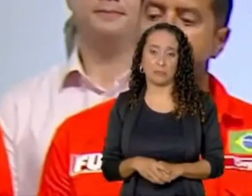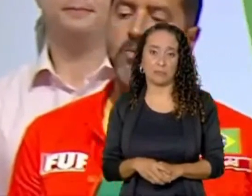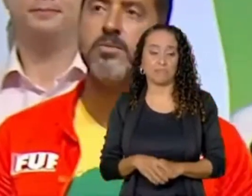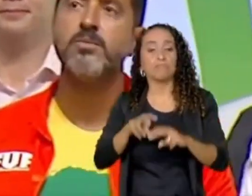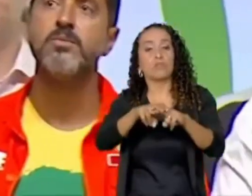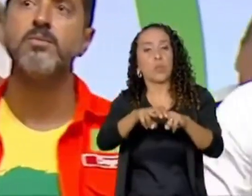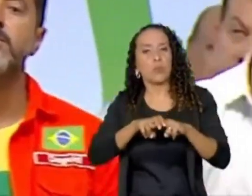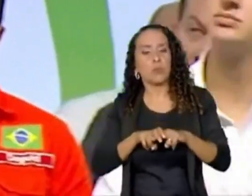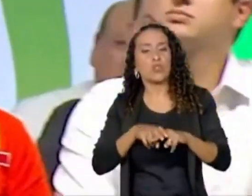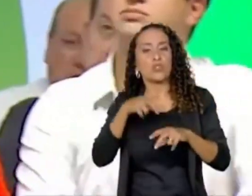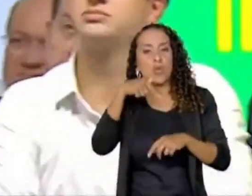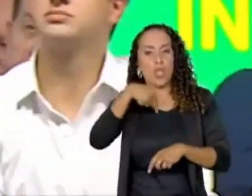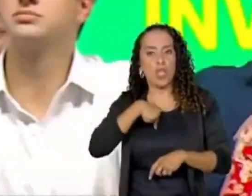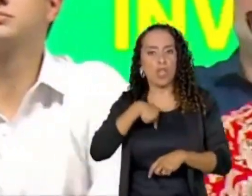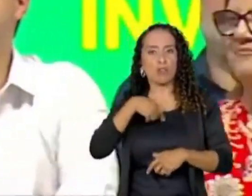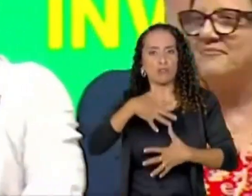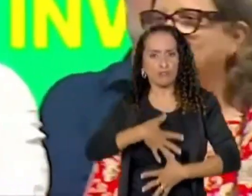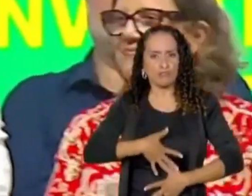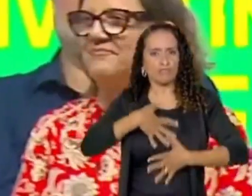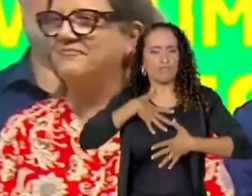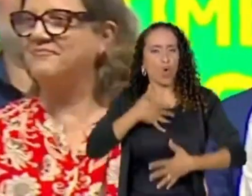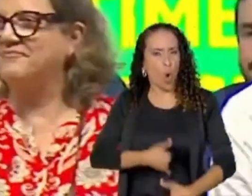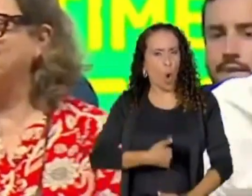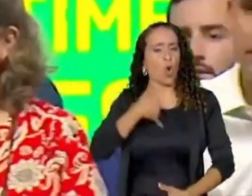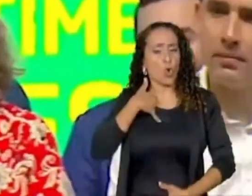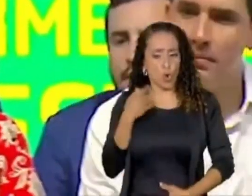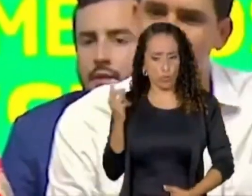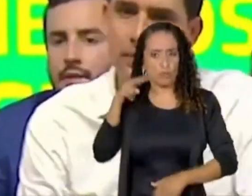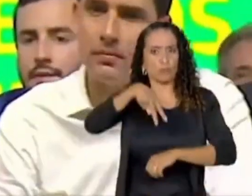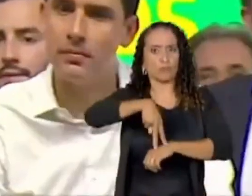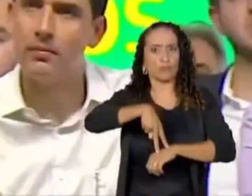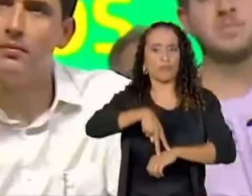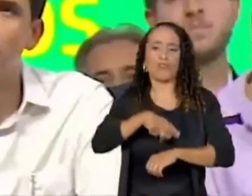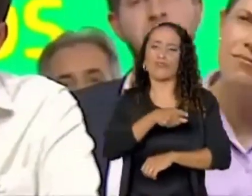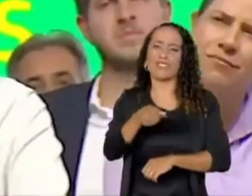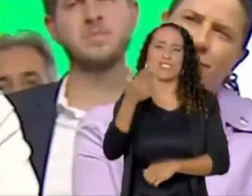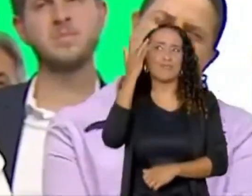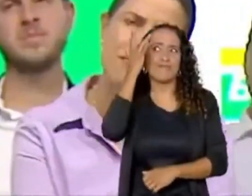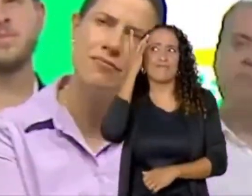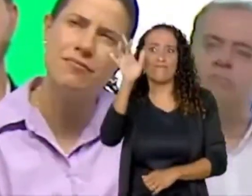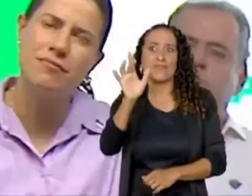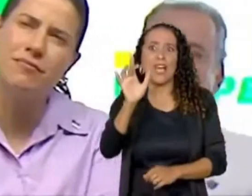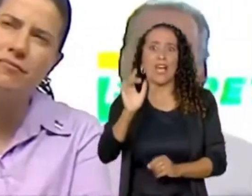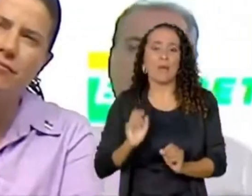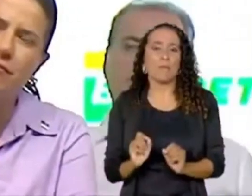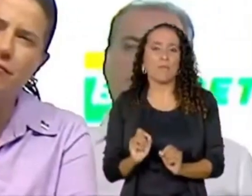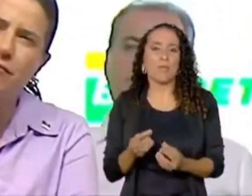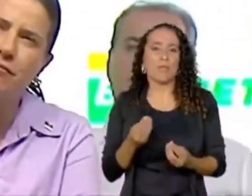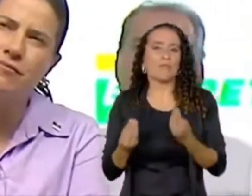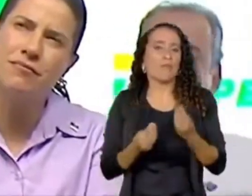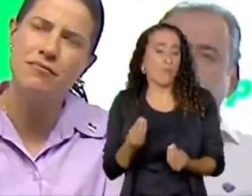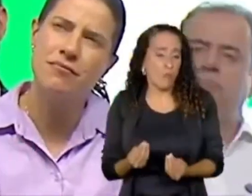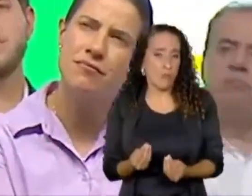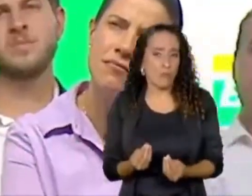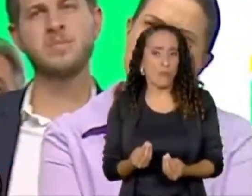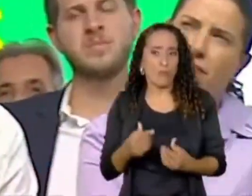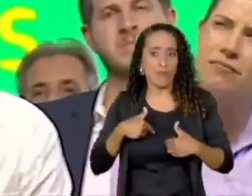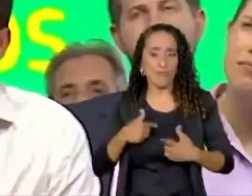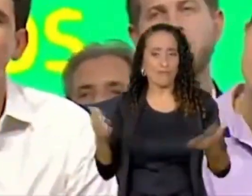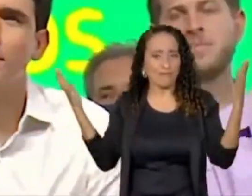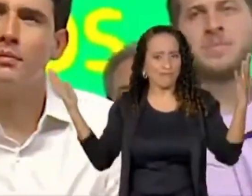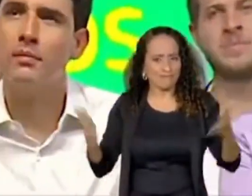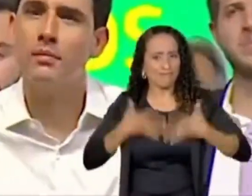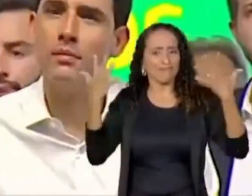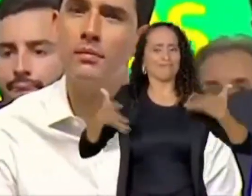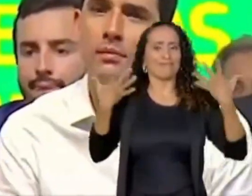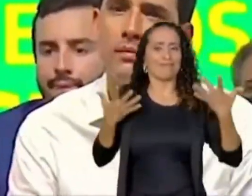Por isso, eu estou orgulhoso de estar aqui. Vocês não têm noção. Vocês não têm noção da alegria que eu estou de